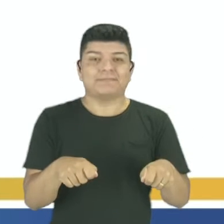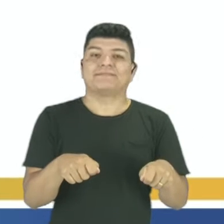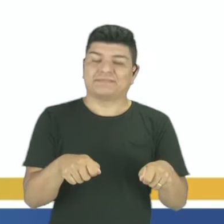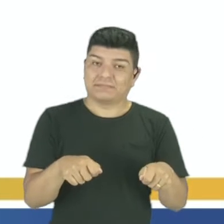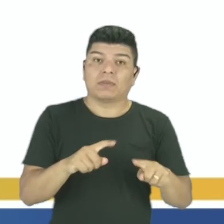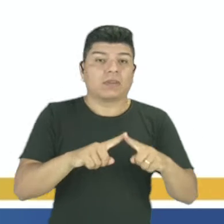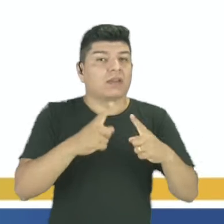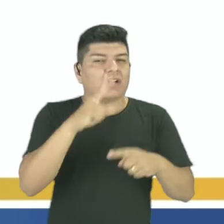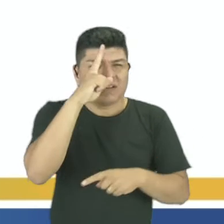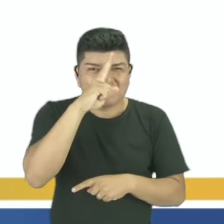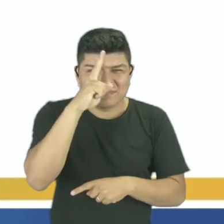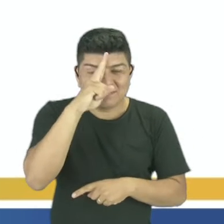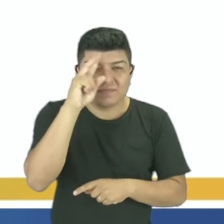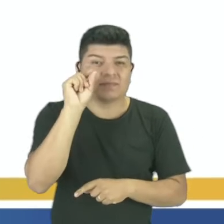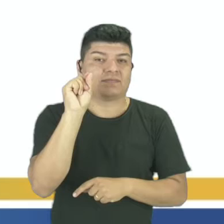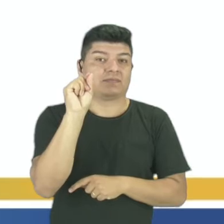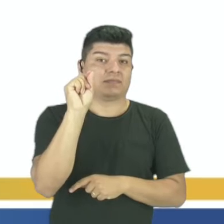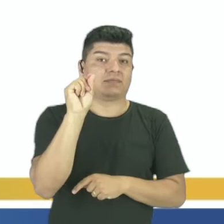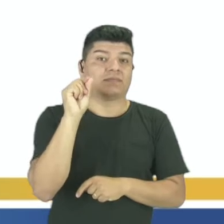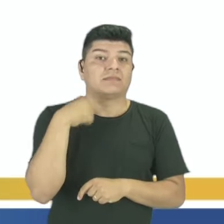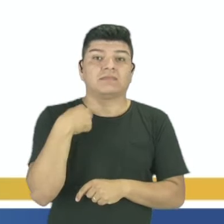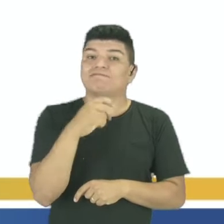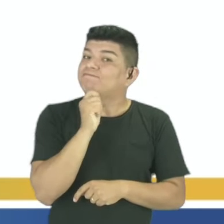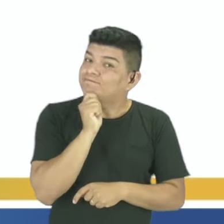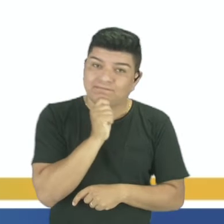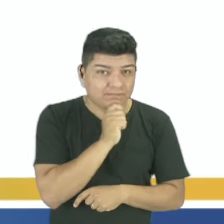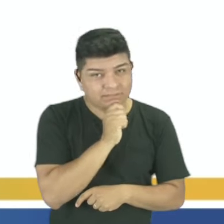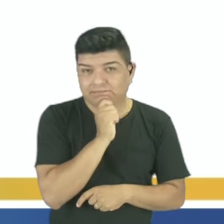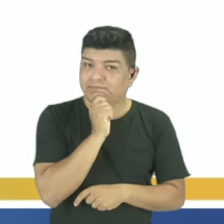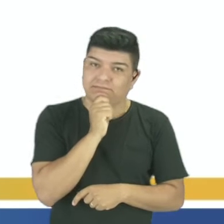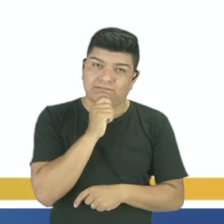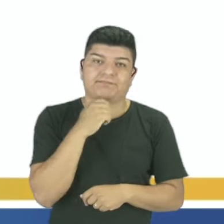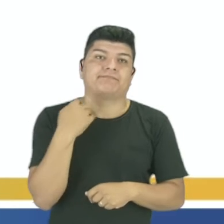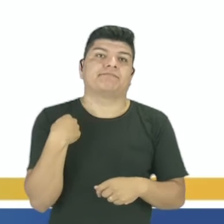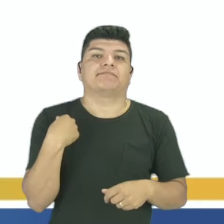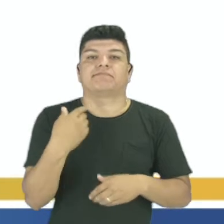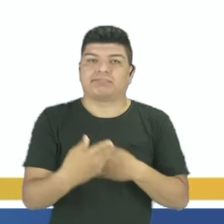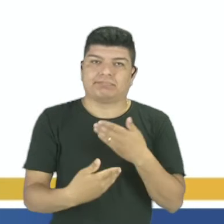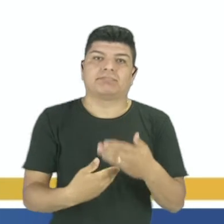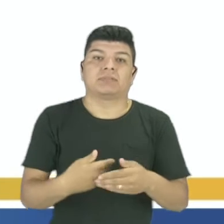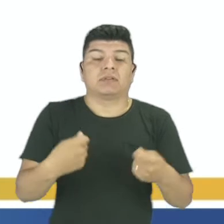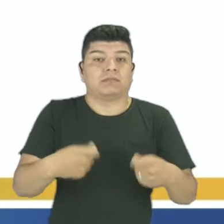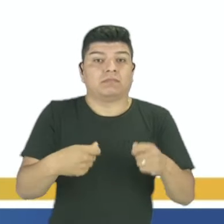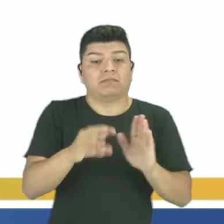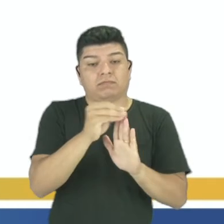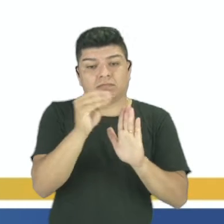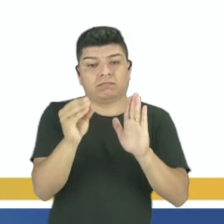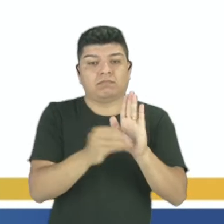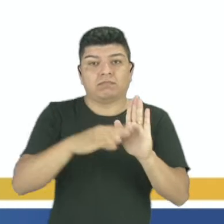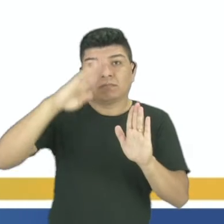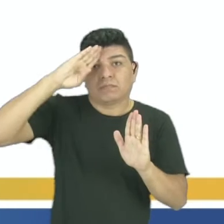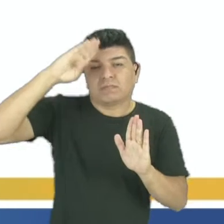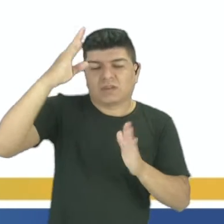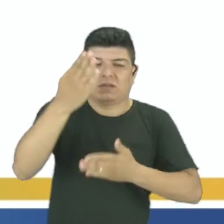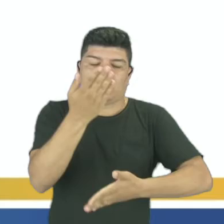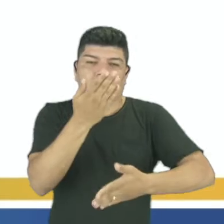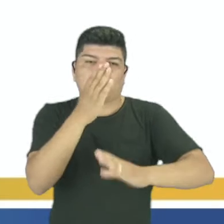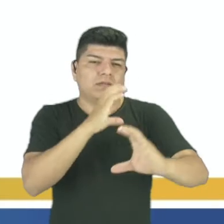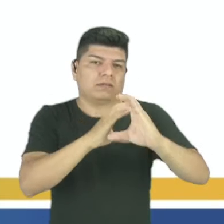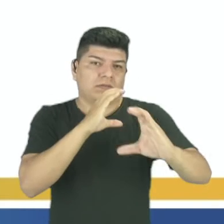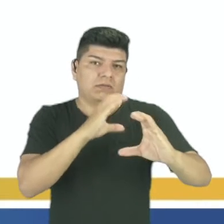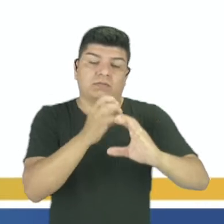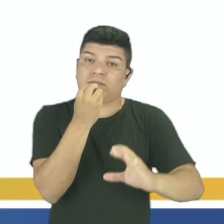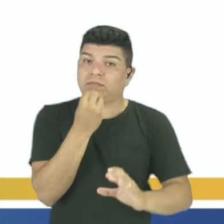sim, mas lembre-se que não adianta enrolar. O conteúdo tem que ser o essencial para uma comunicação de